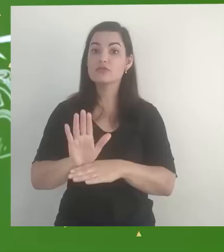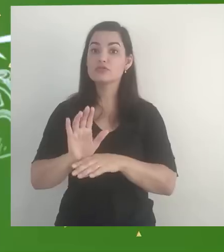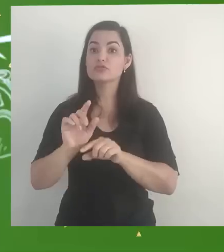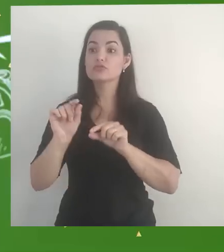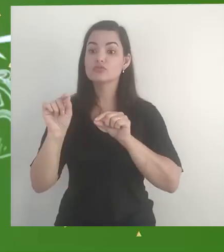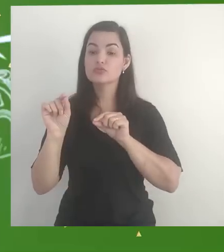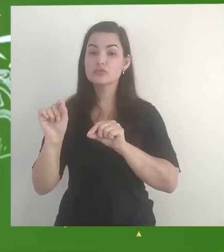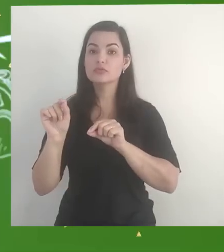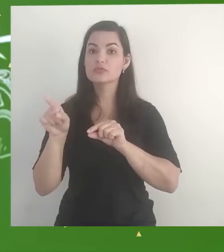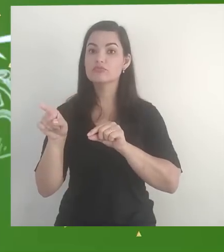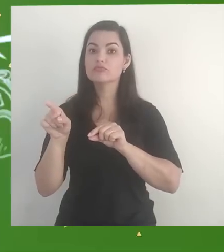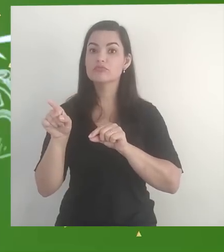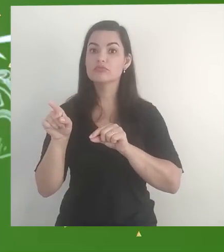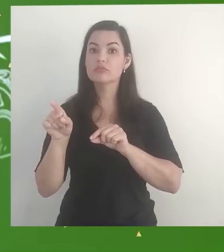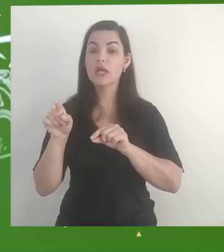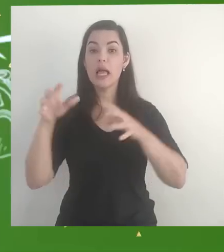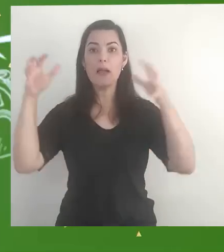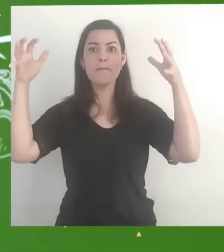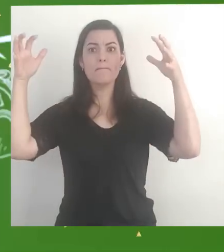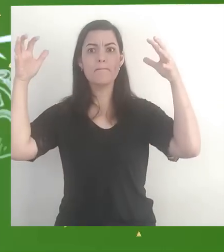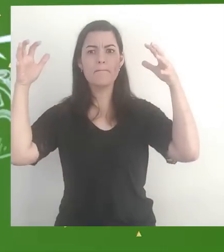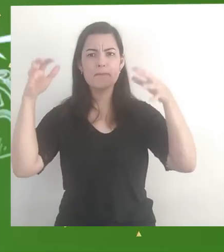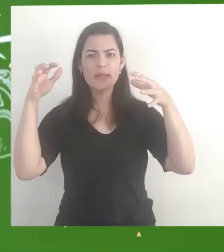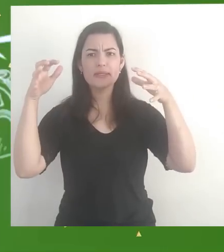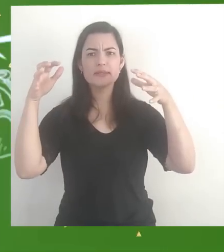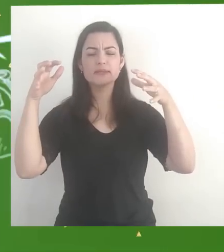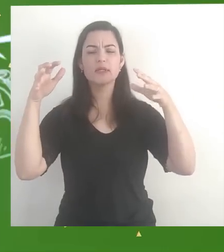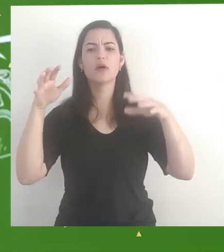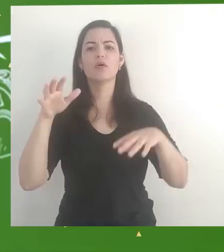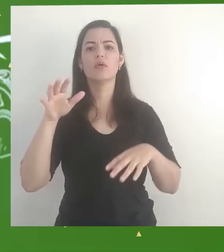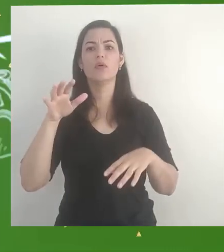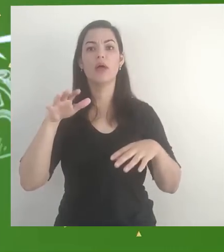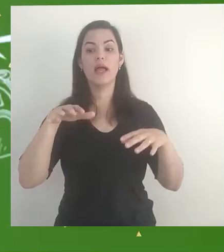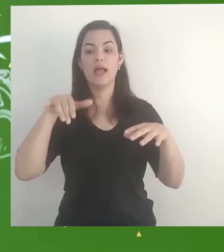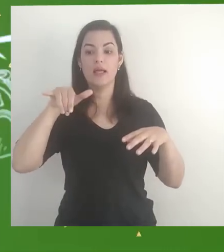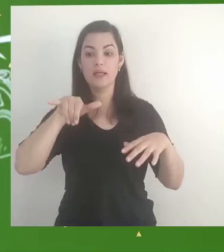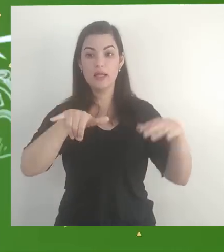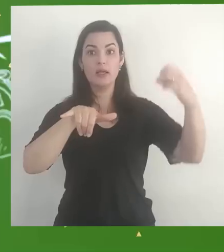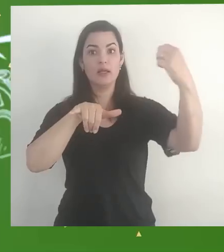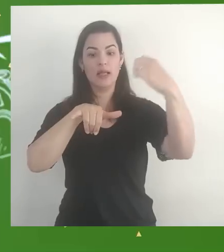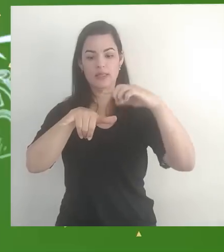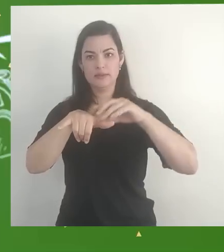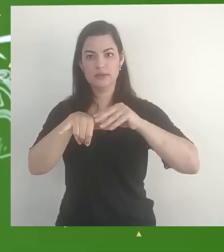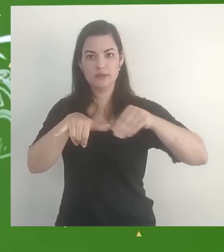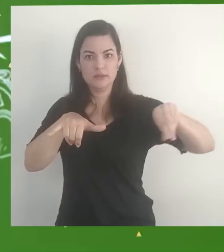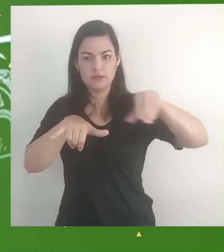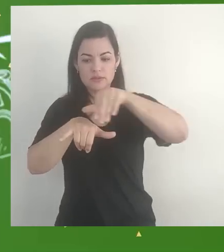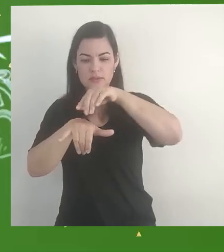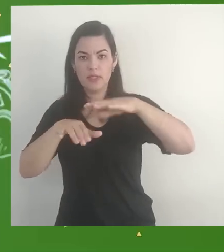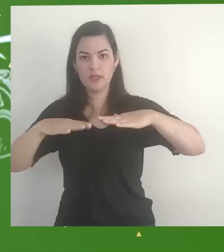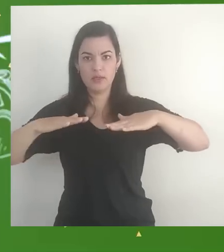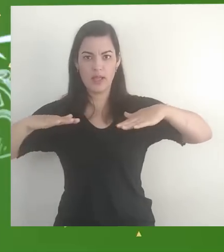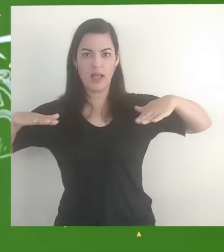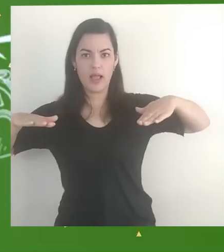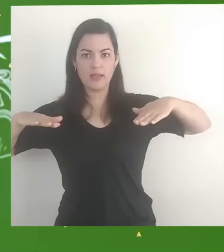faz com que a pressão na parte de cima da asa